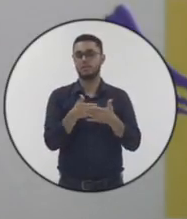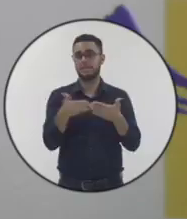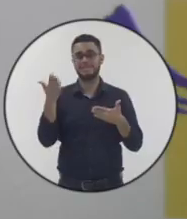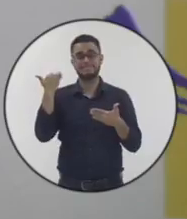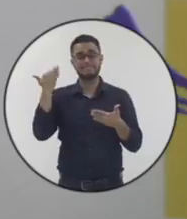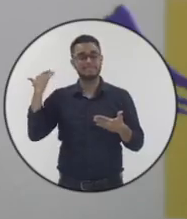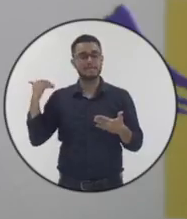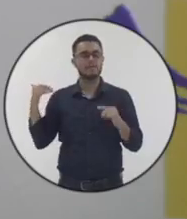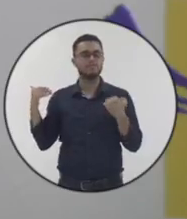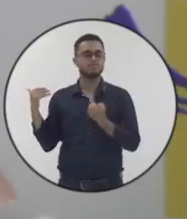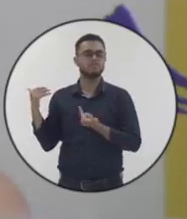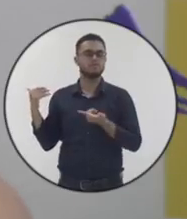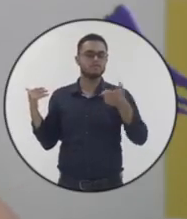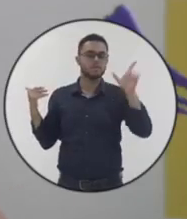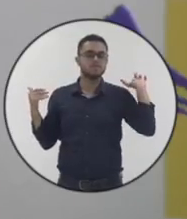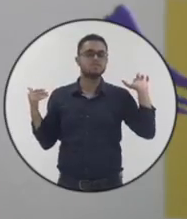tínhamos